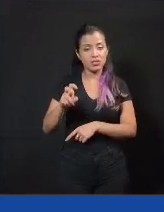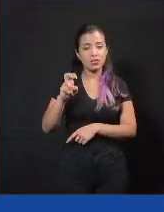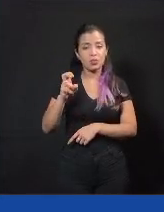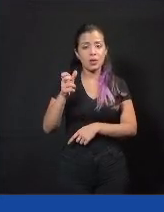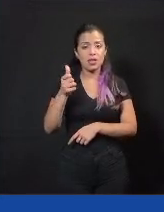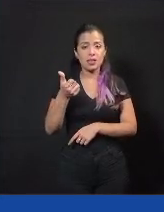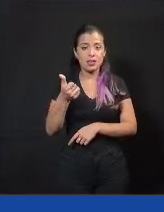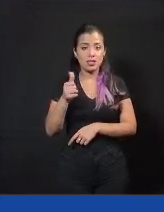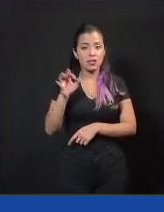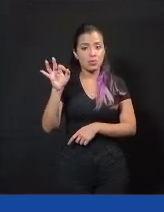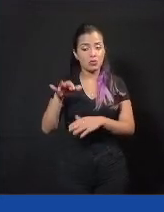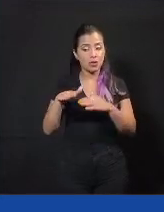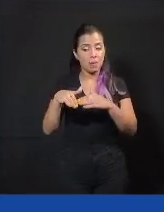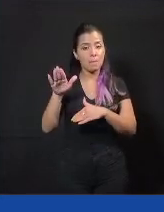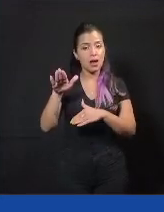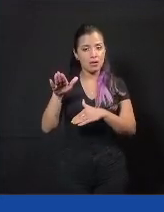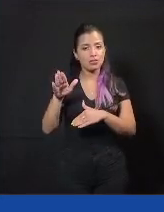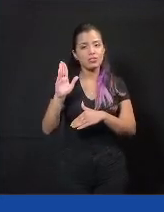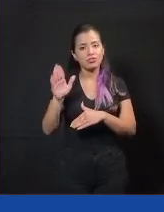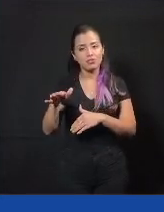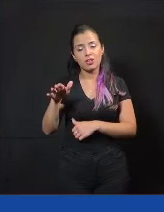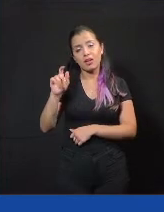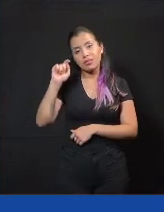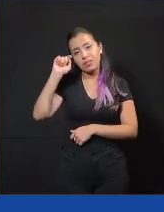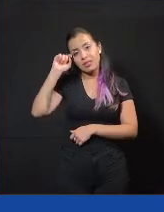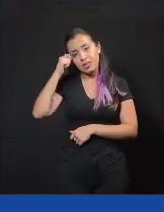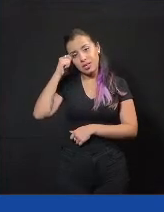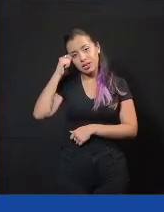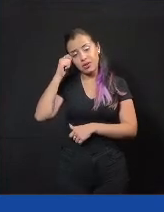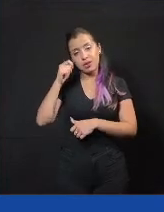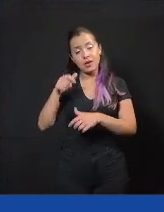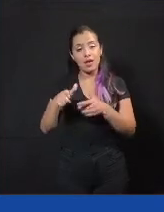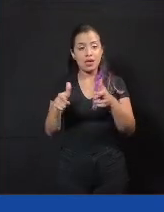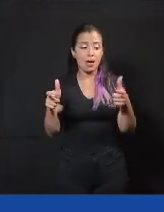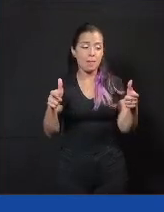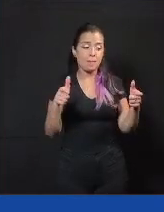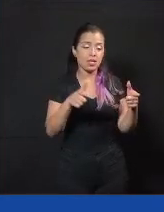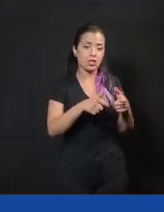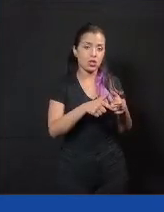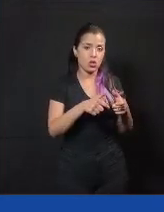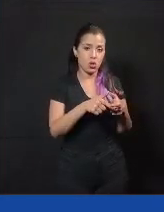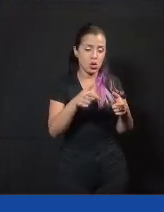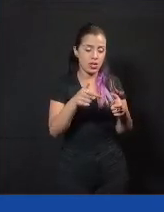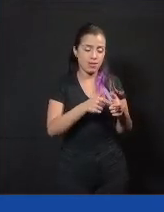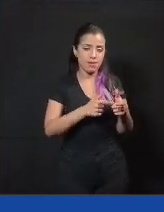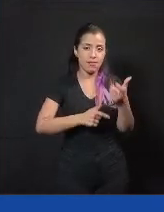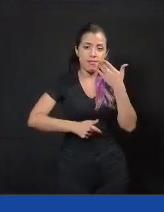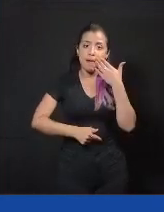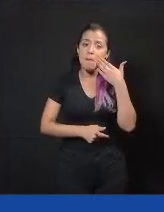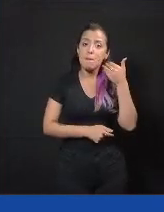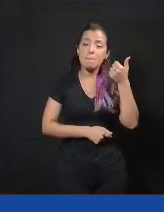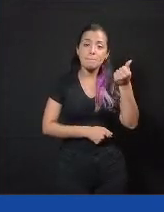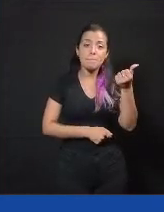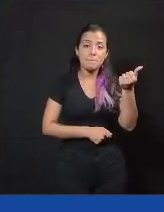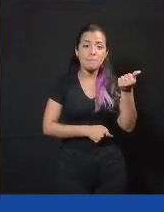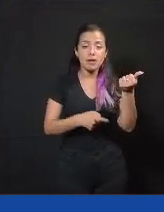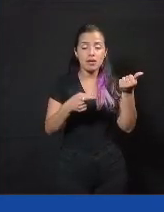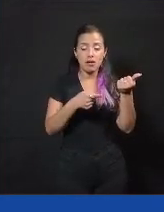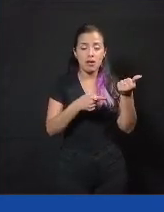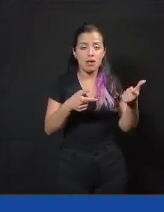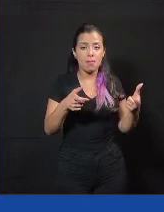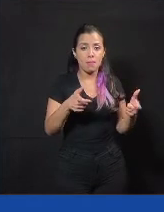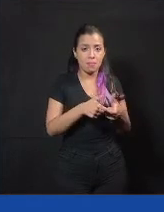maioria numericamente no Brasil. Ela é minoria, uma vez que ela está consta